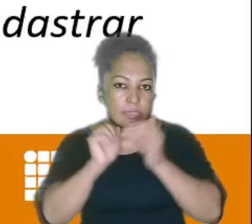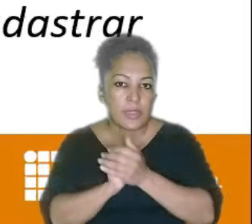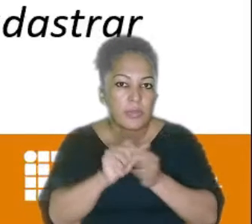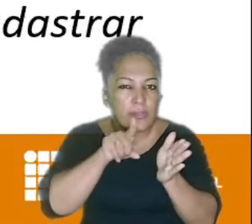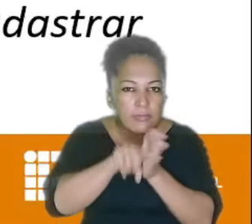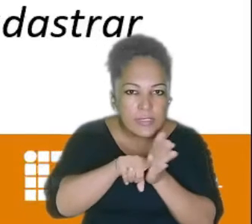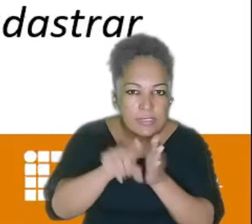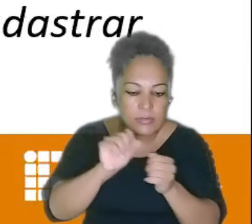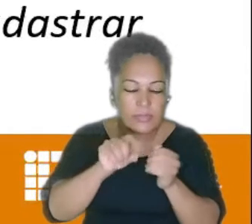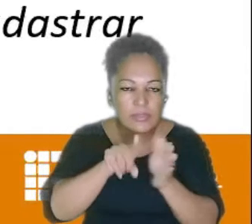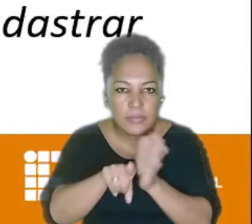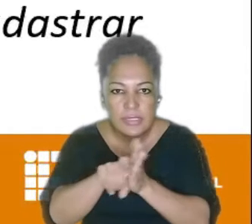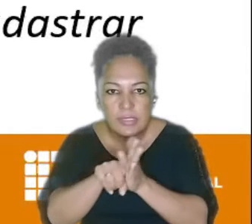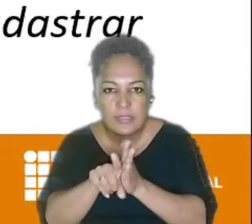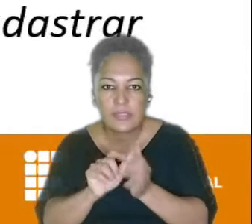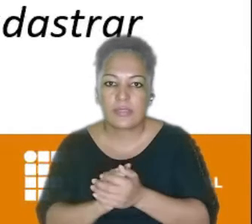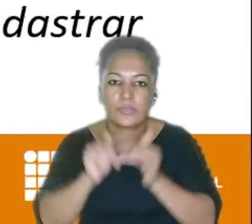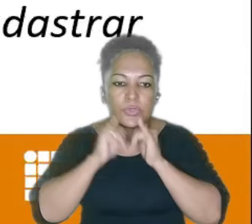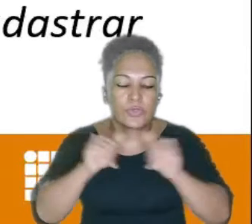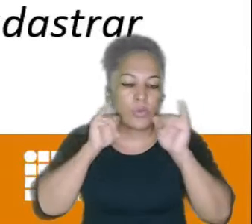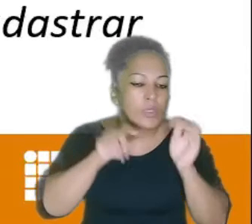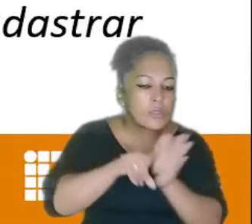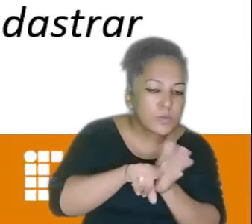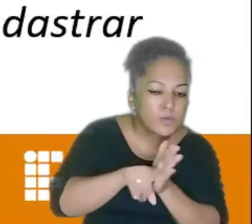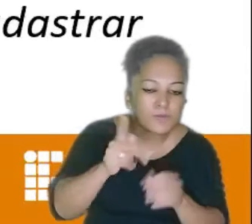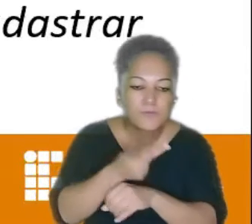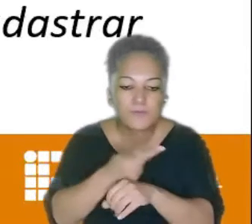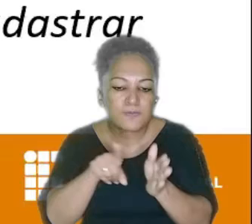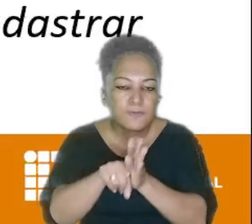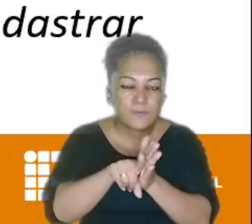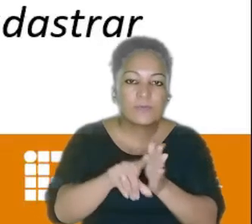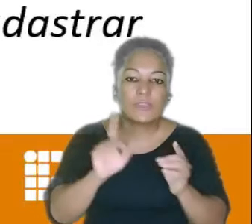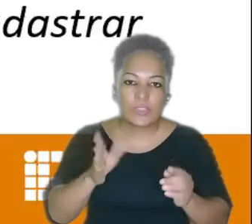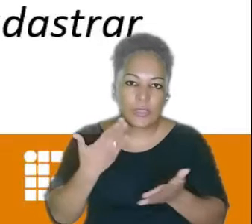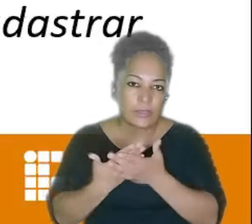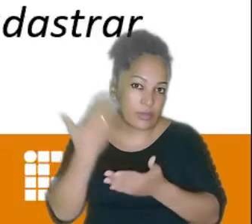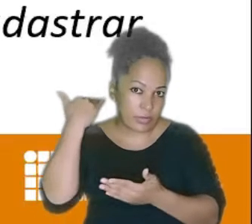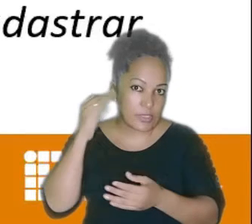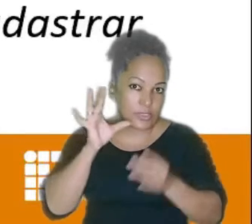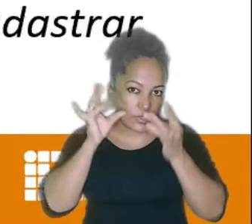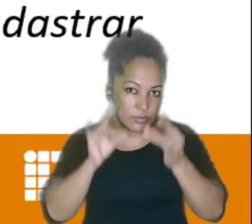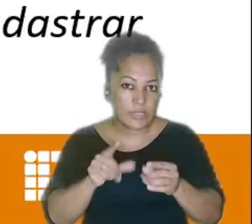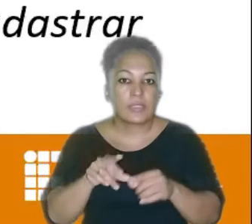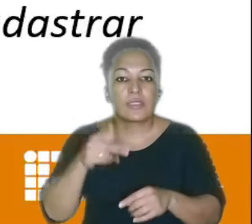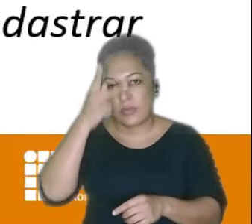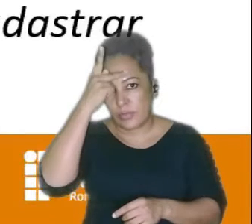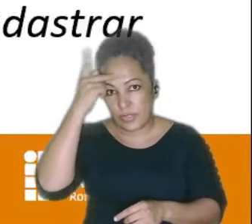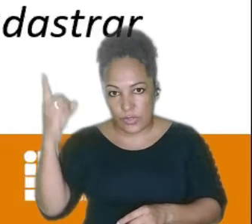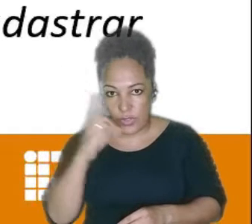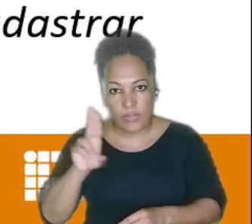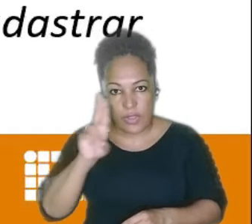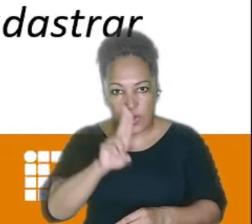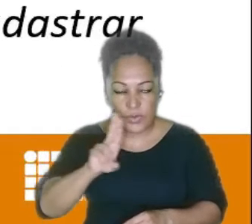informações para consultar informações, né? A gente falou bastante disso nas últimas aulas. Então, basicamente é isso. Ou o usuário